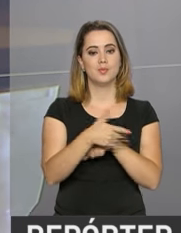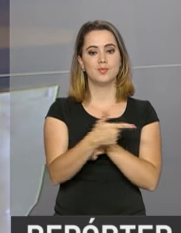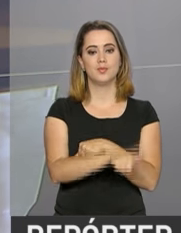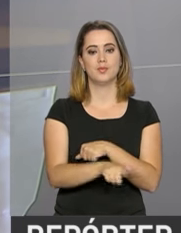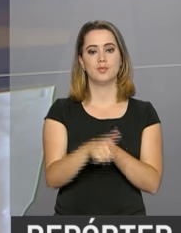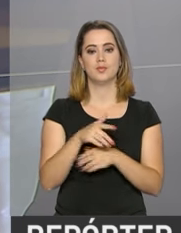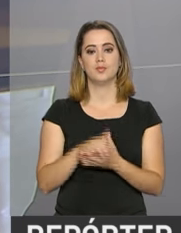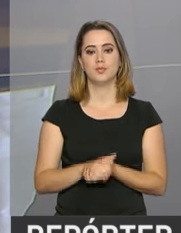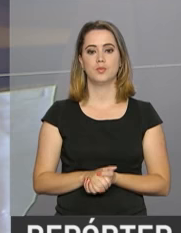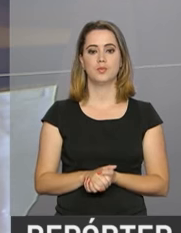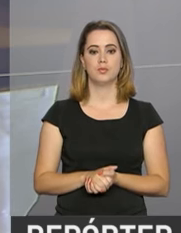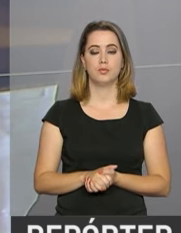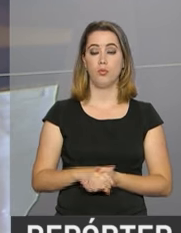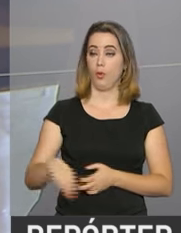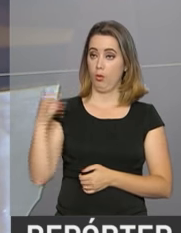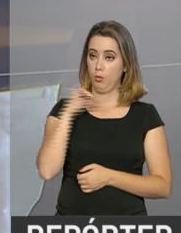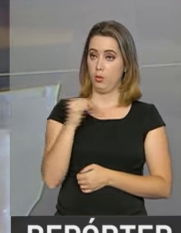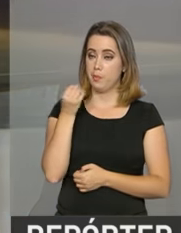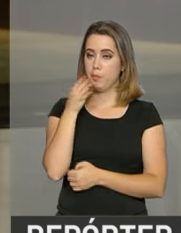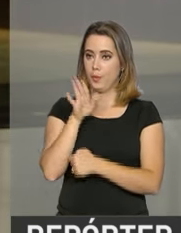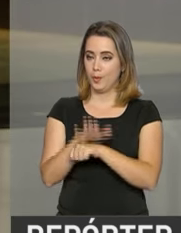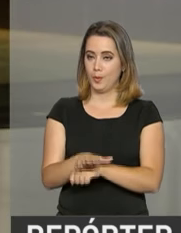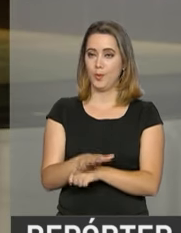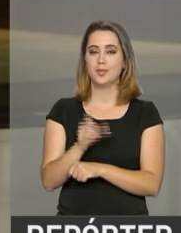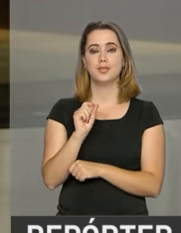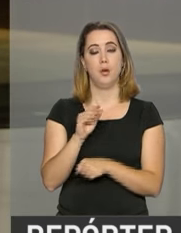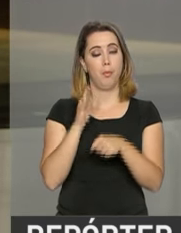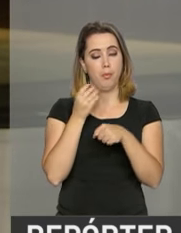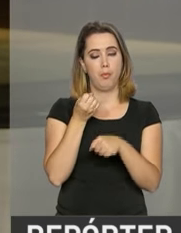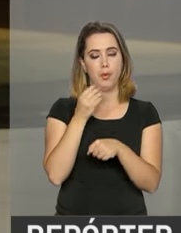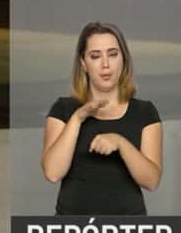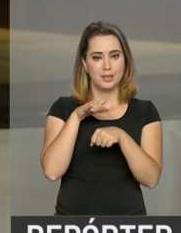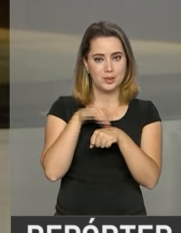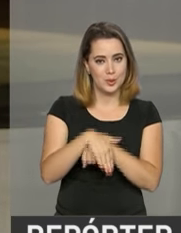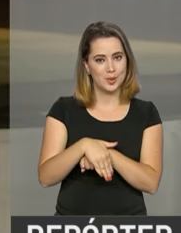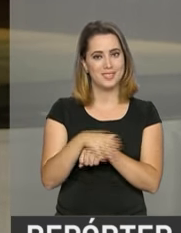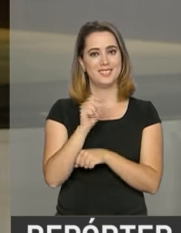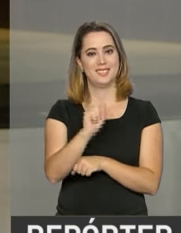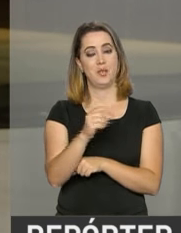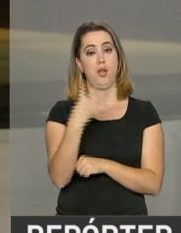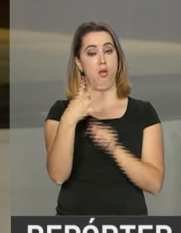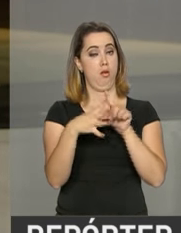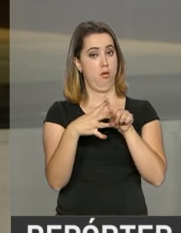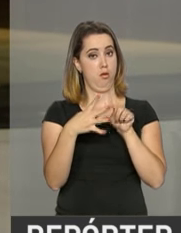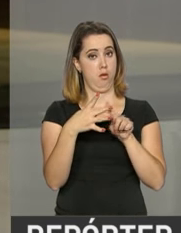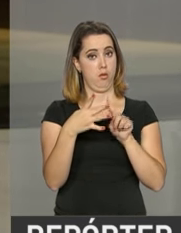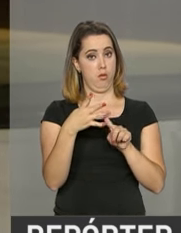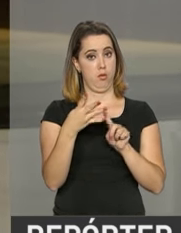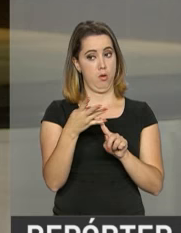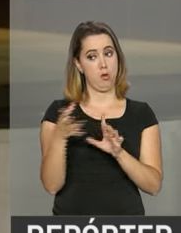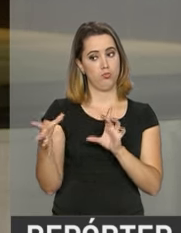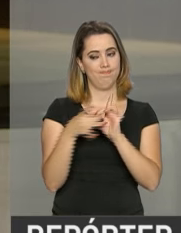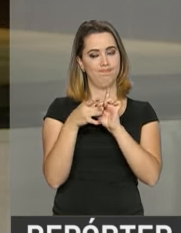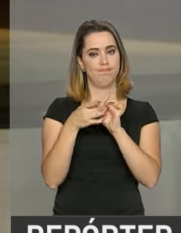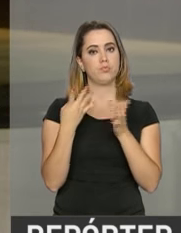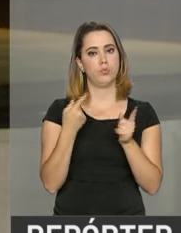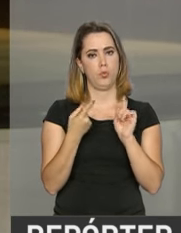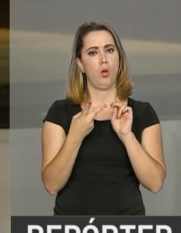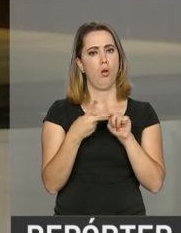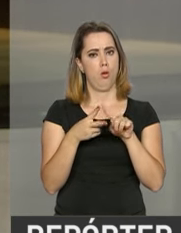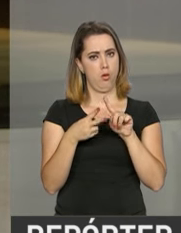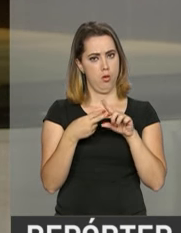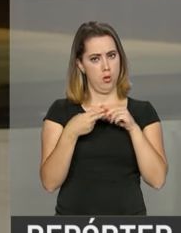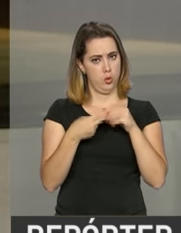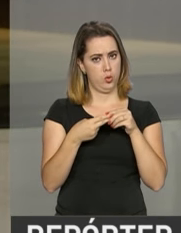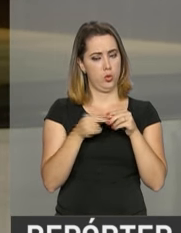vez Olá Roberto boa noite olha Roberto foram ao todo Quatro Atos de cooperação dois deles estão mais ligados